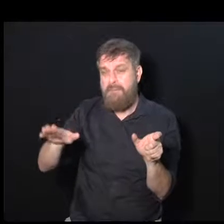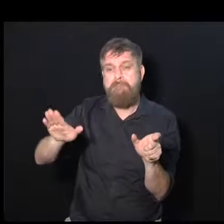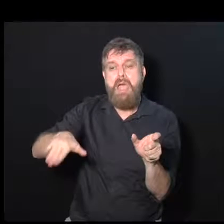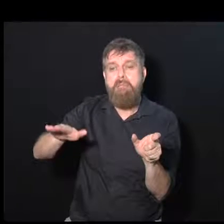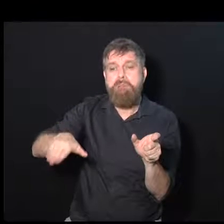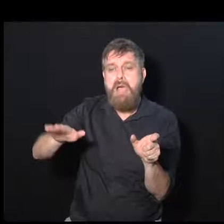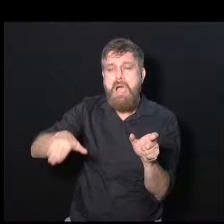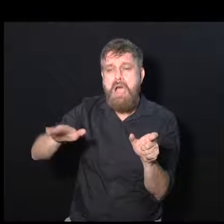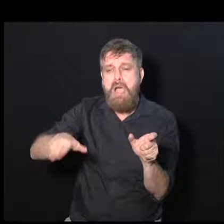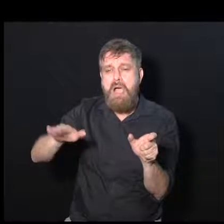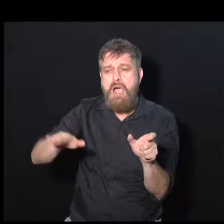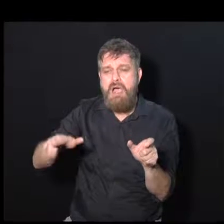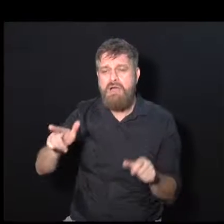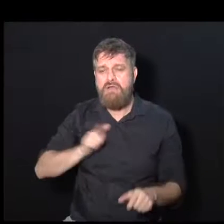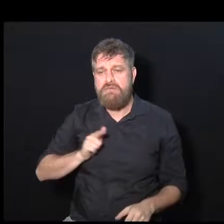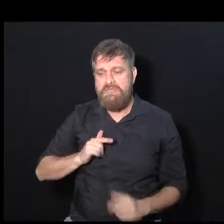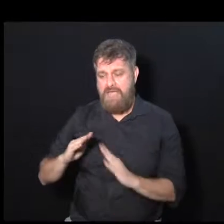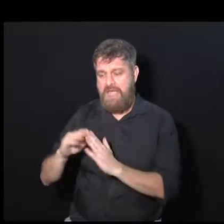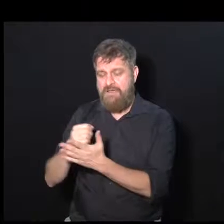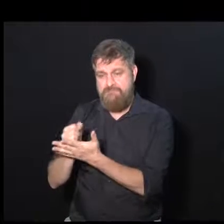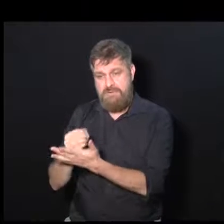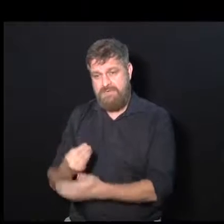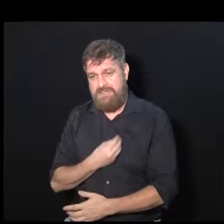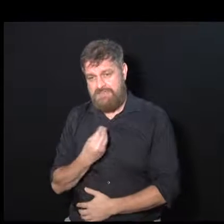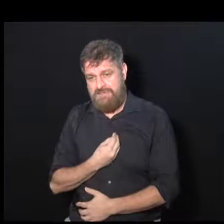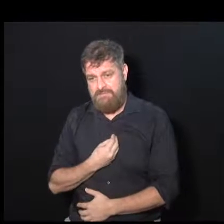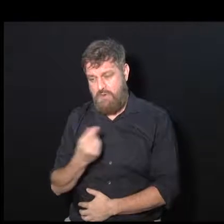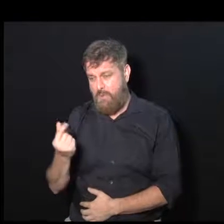quando utiliza através das farmácias vivas.